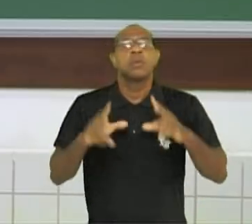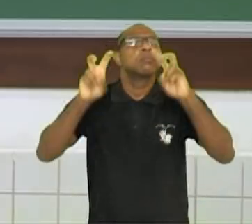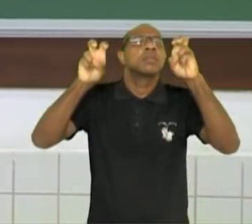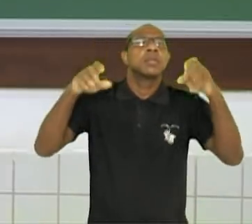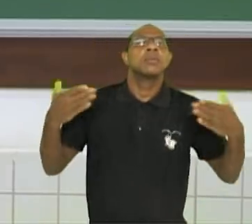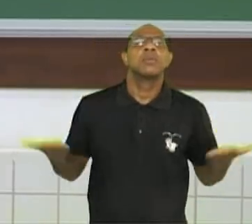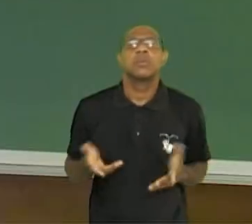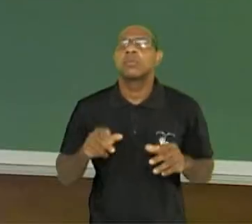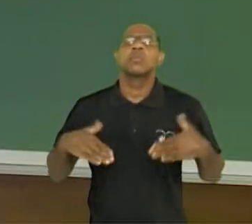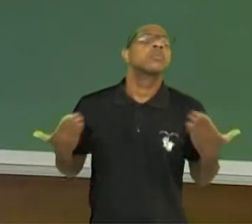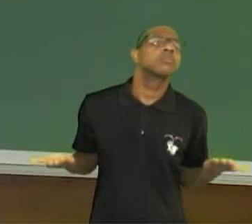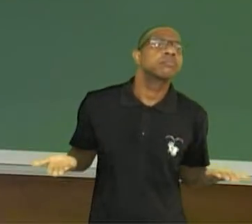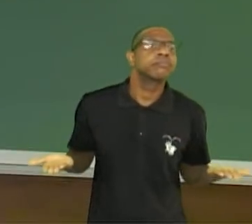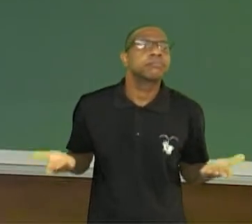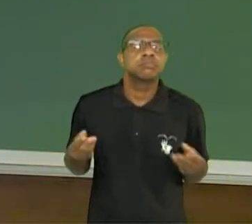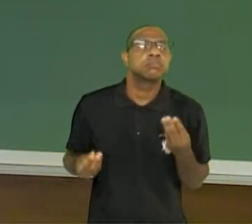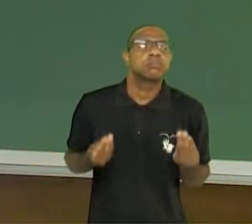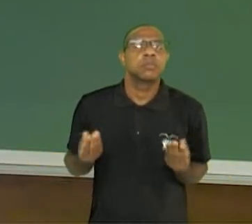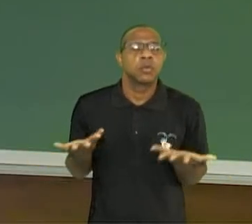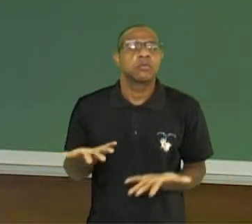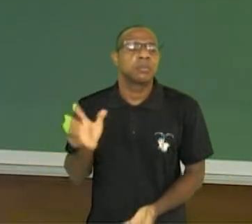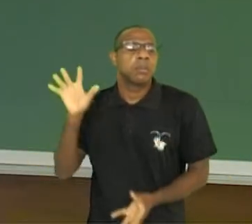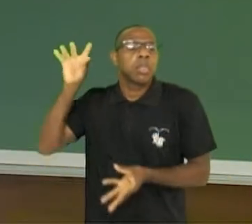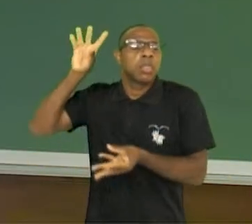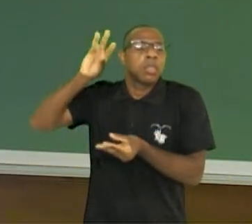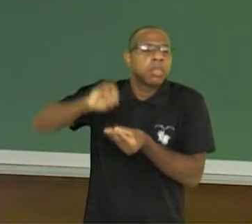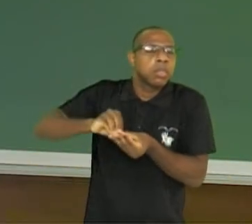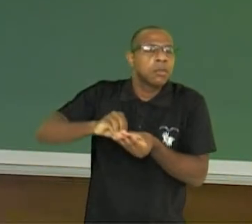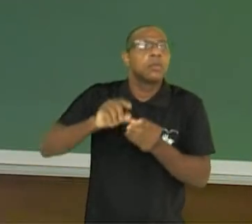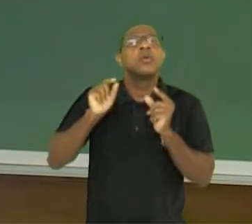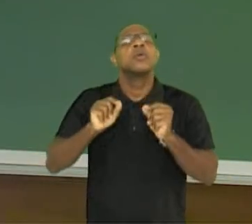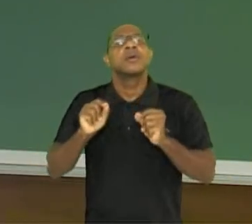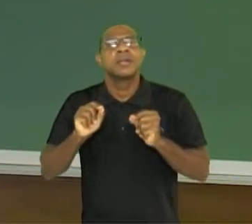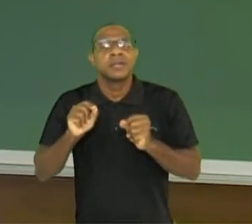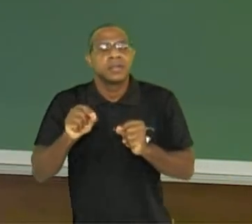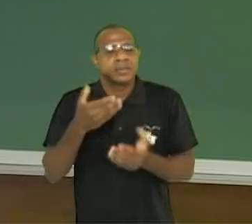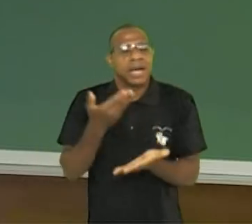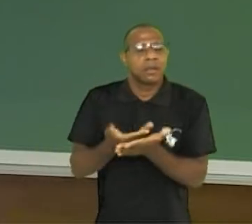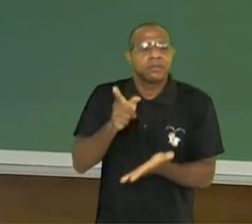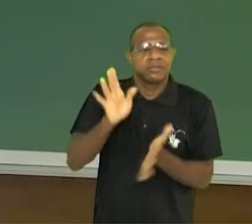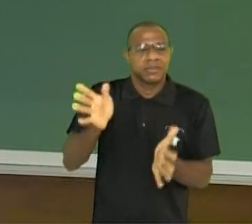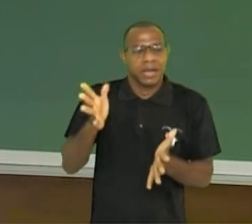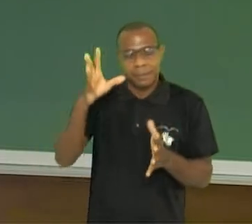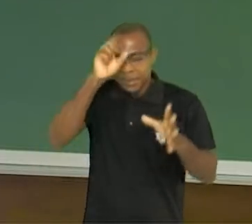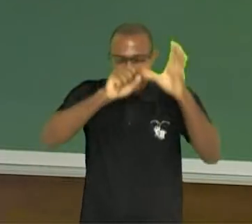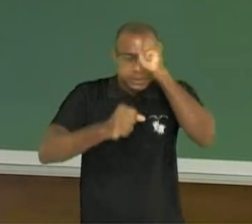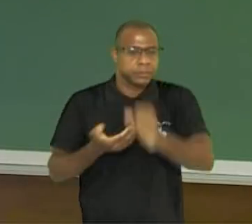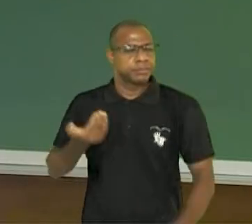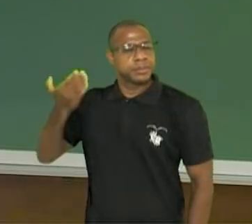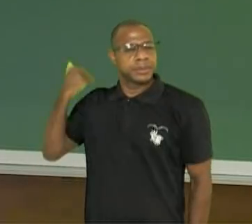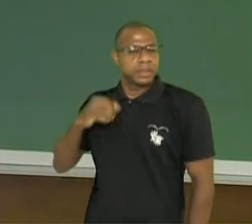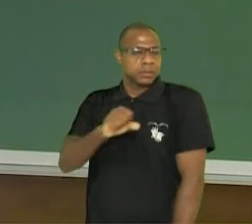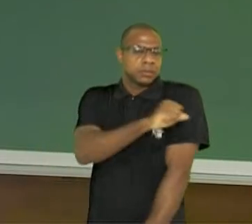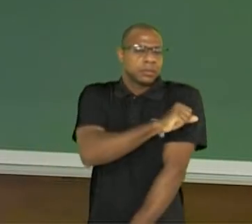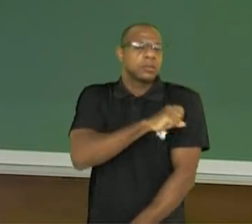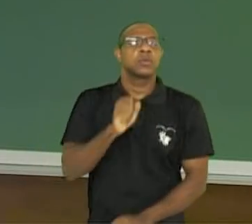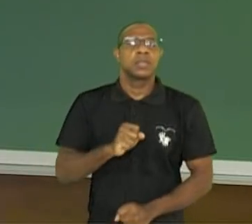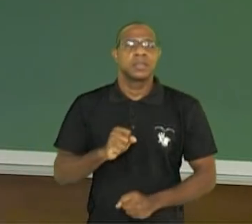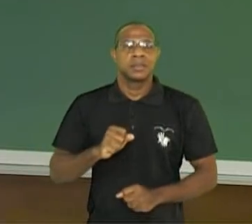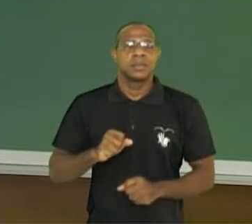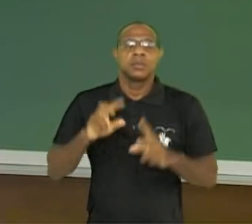hoje? Hoje nós vamos revisar um pouquinho das aulas que você teve no oitavo ano sobre